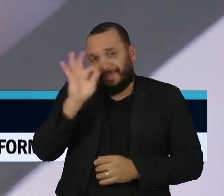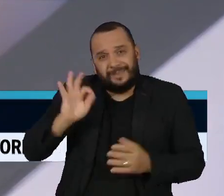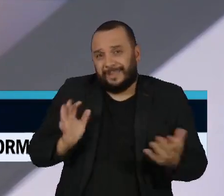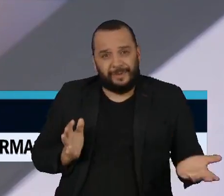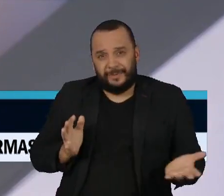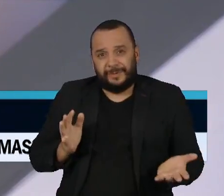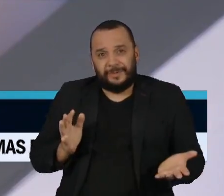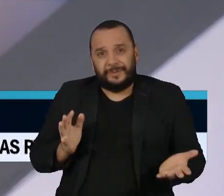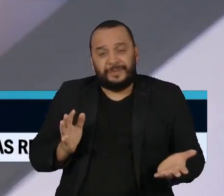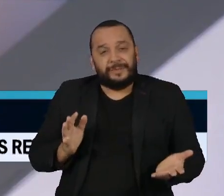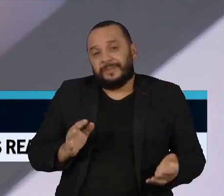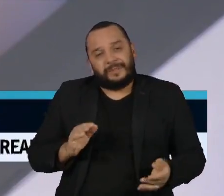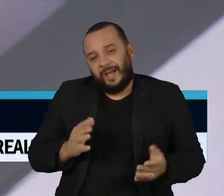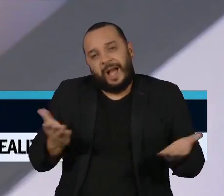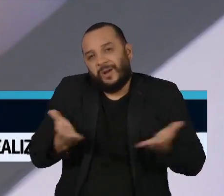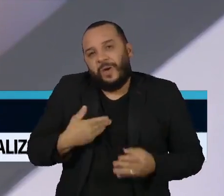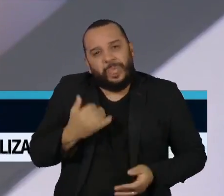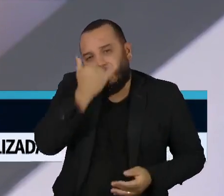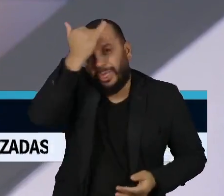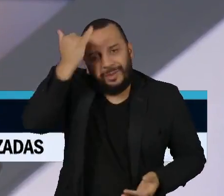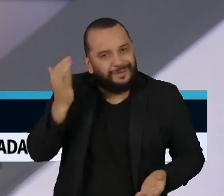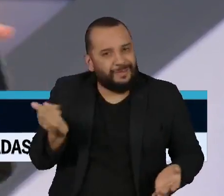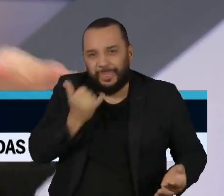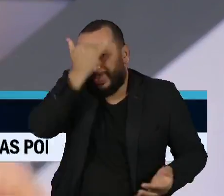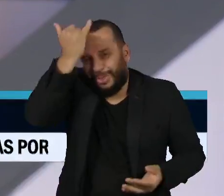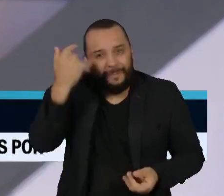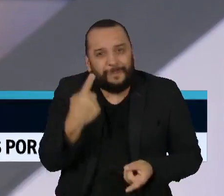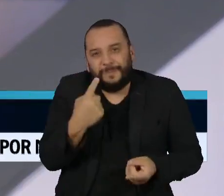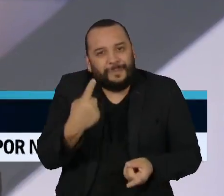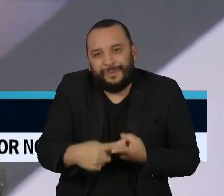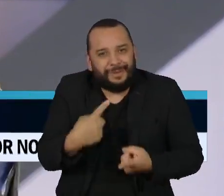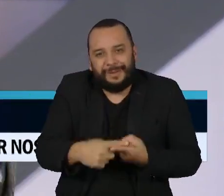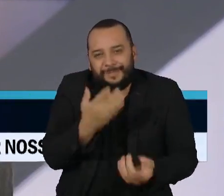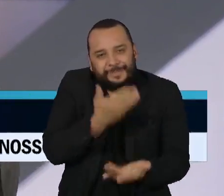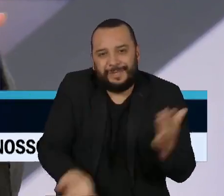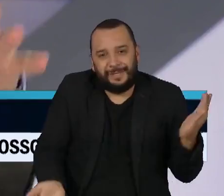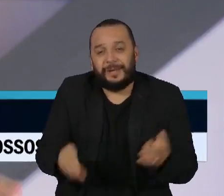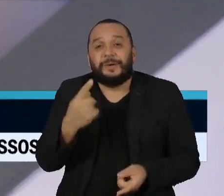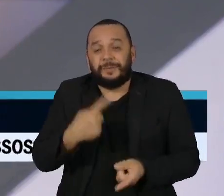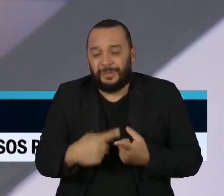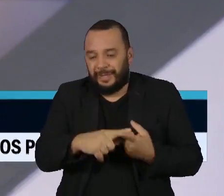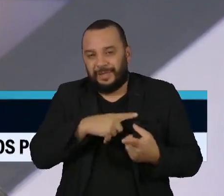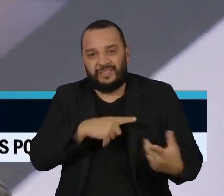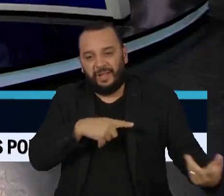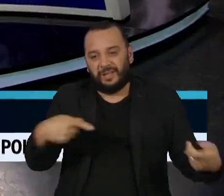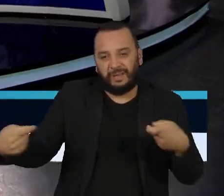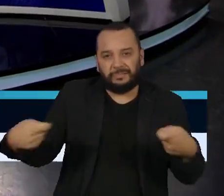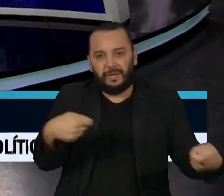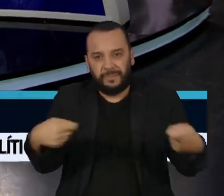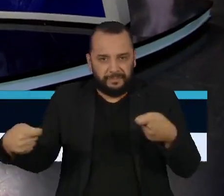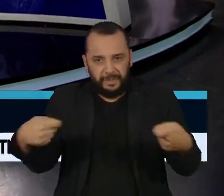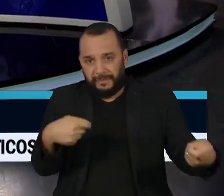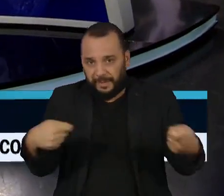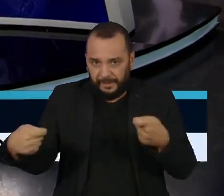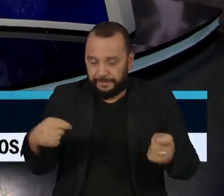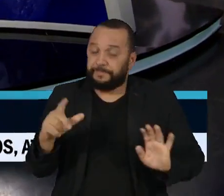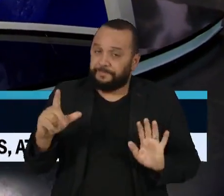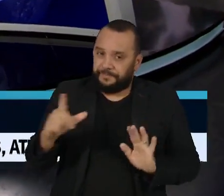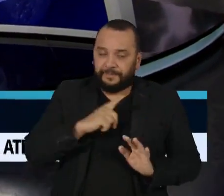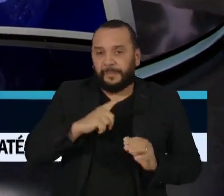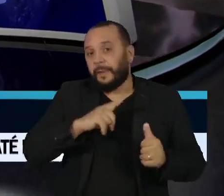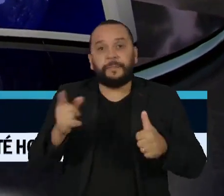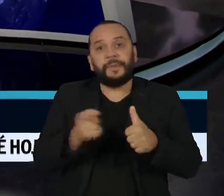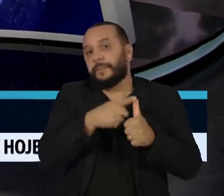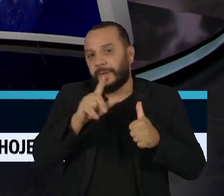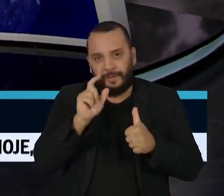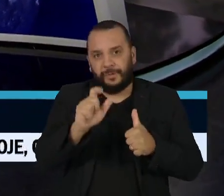entraria nesse jogo suicida, porque essa guerra, eu acho que ela tem dois, essa disputa teve dois níveis. Você tem um nível, que foi o nível